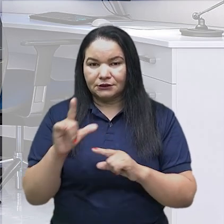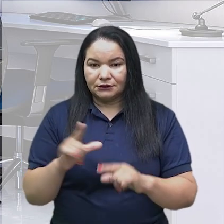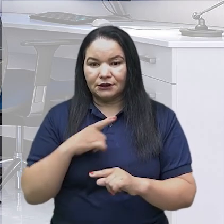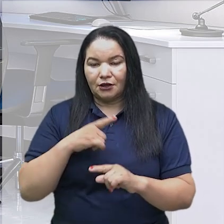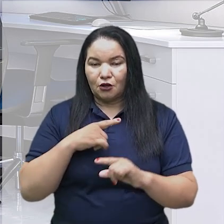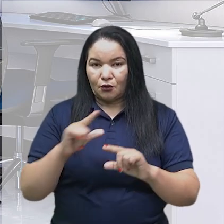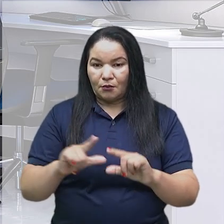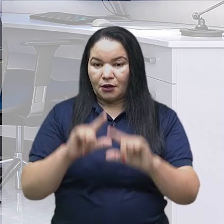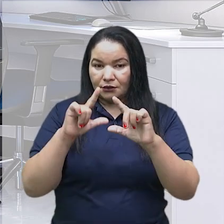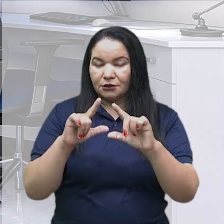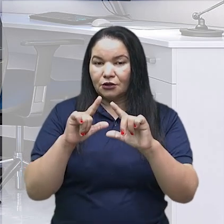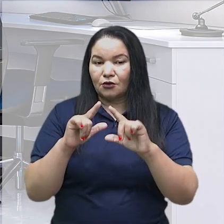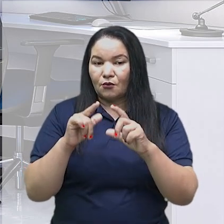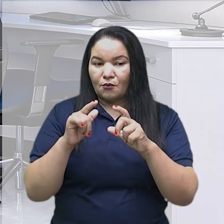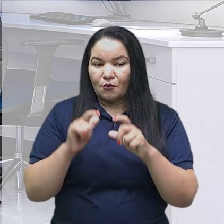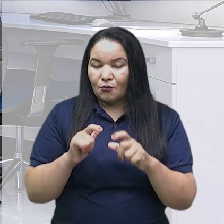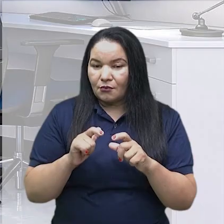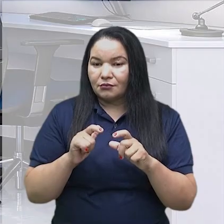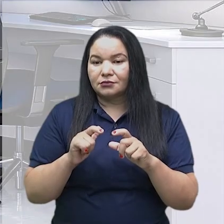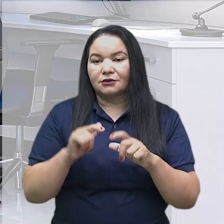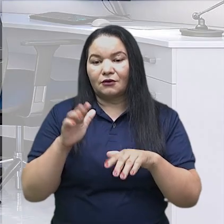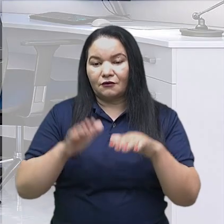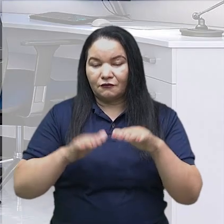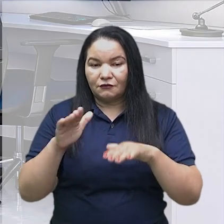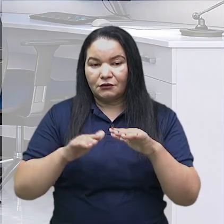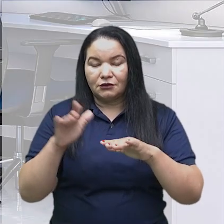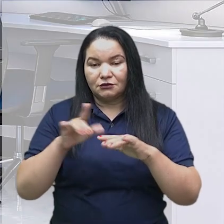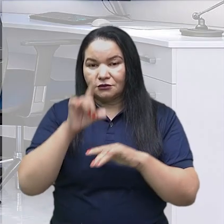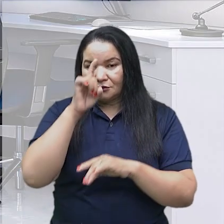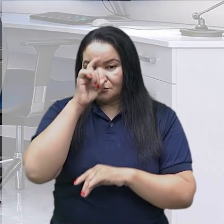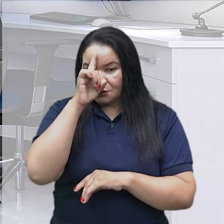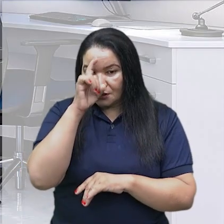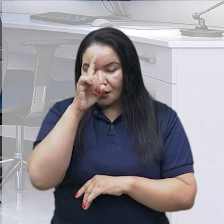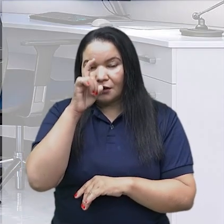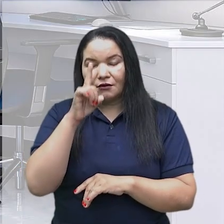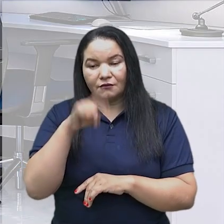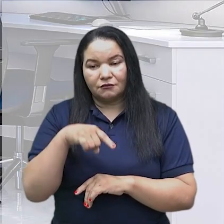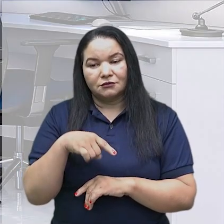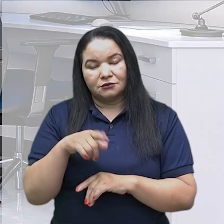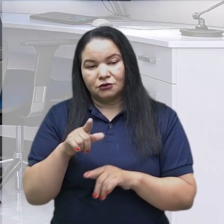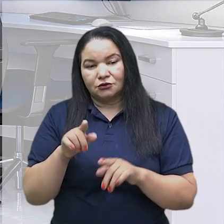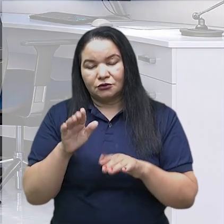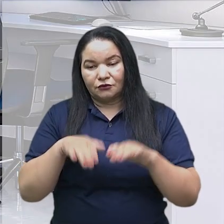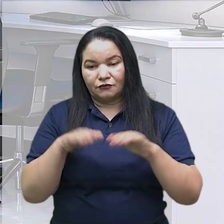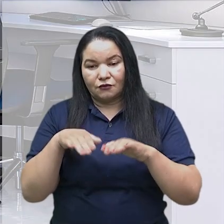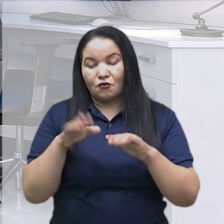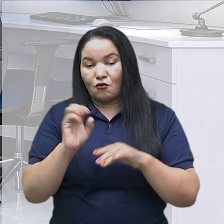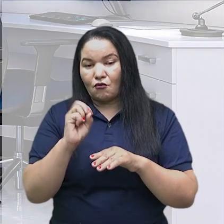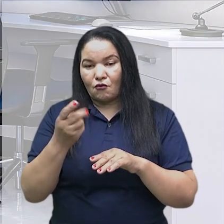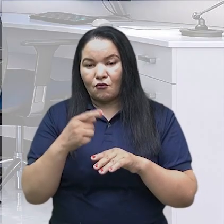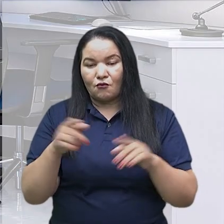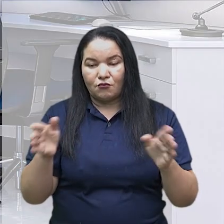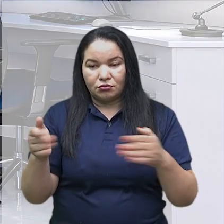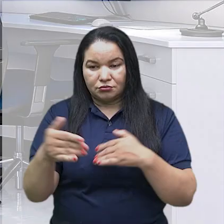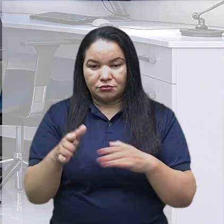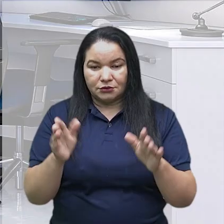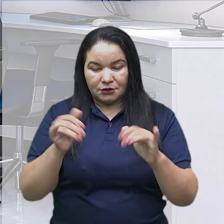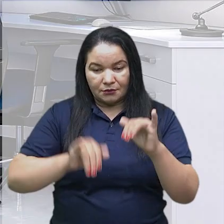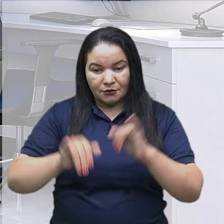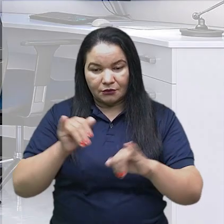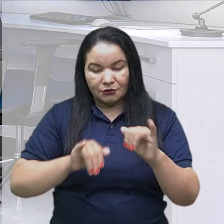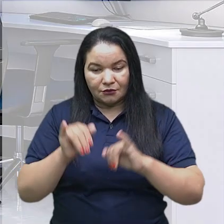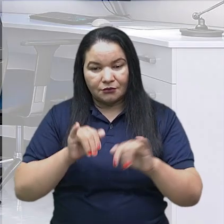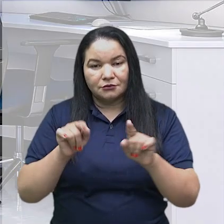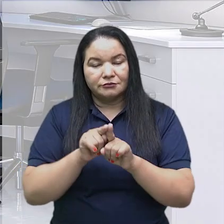lugar, provavelmente em hospitais, né, que é onde a gente vai encontrar, ou laboratórios, risco biológico, né, indica